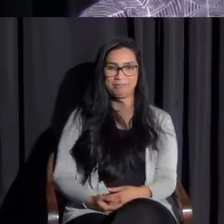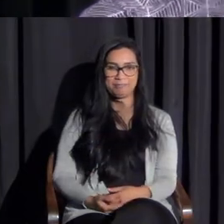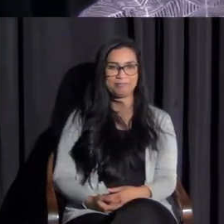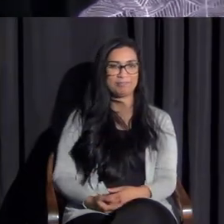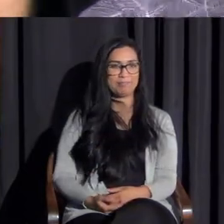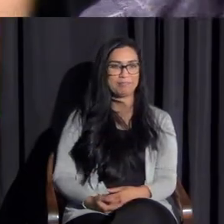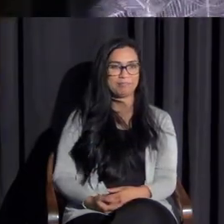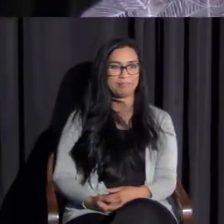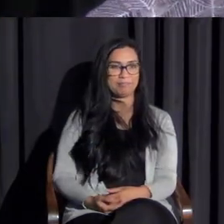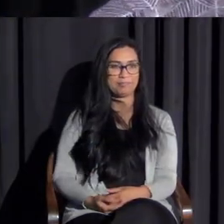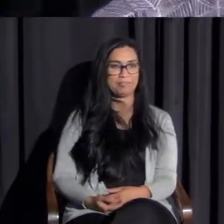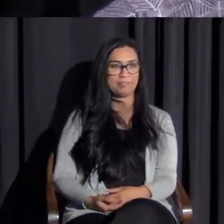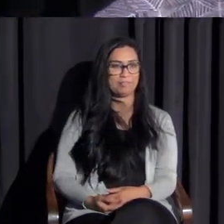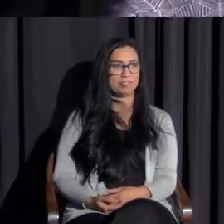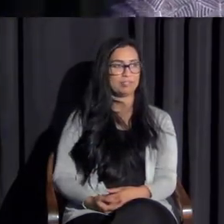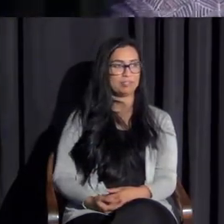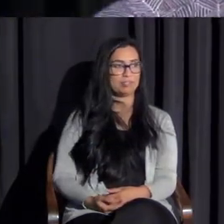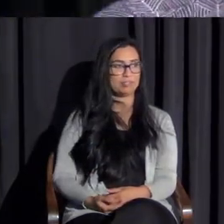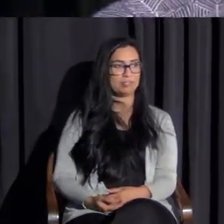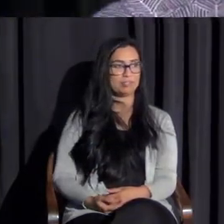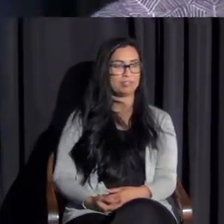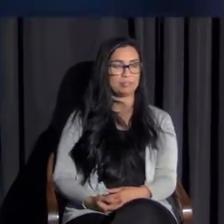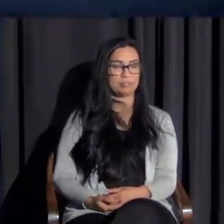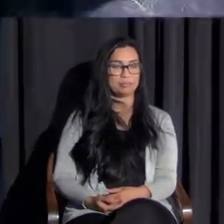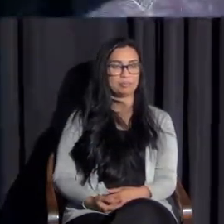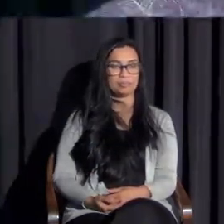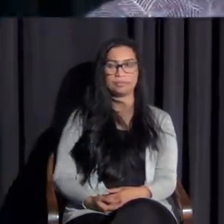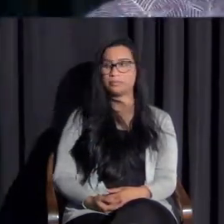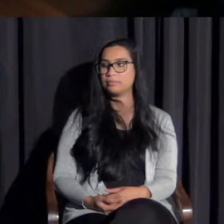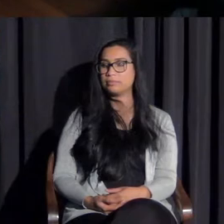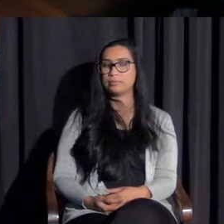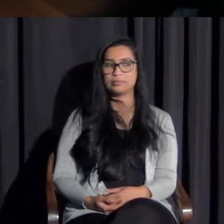aqui, deixa ele voar um pouquinho e depois ele segue.